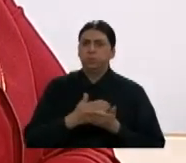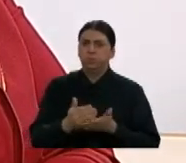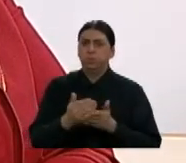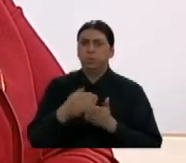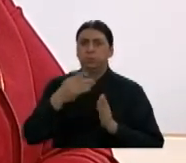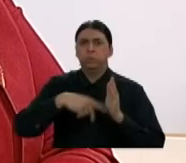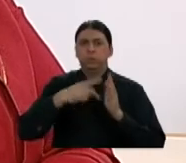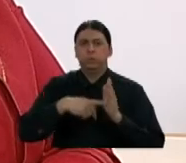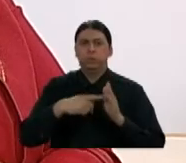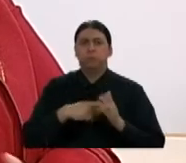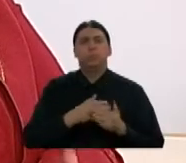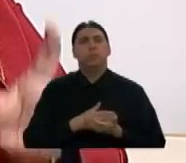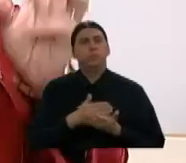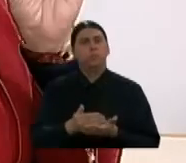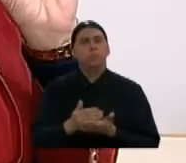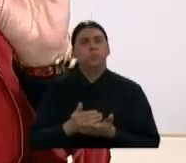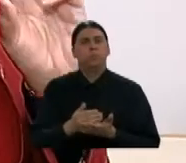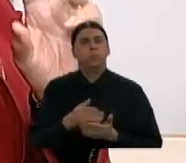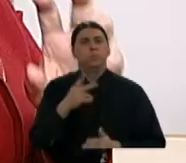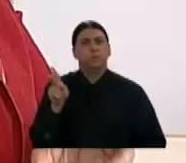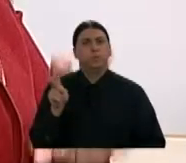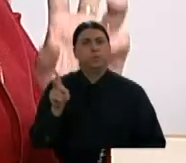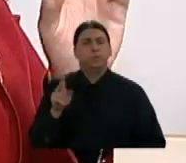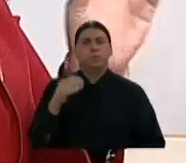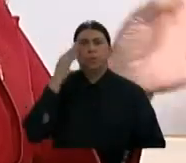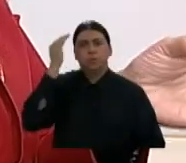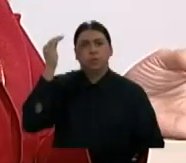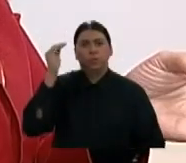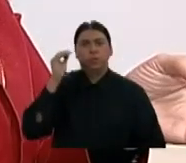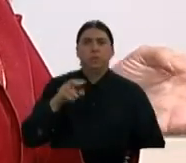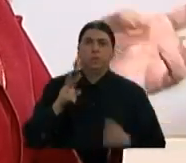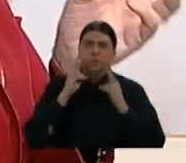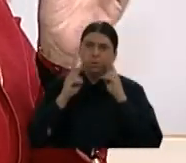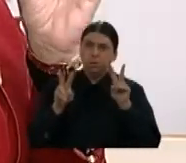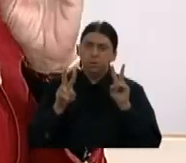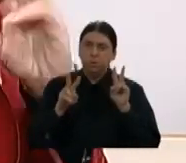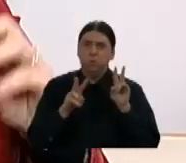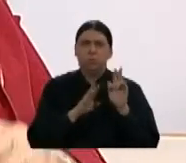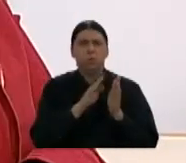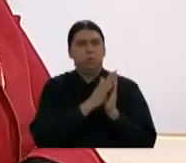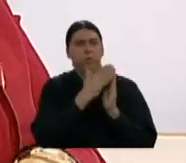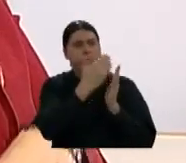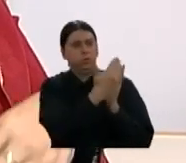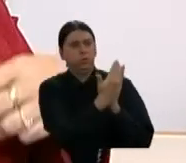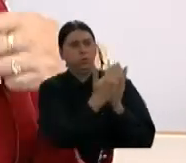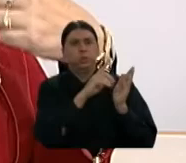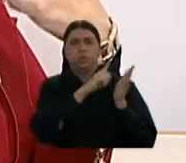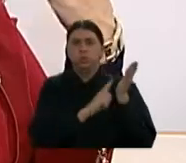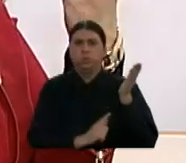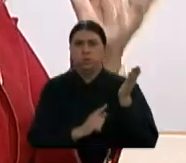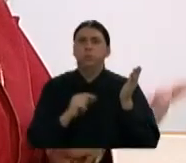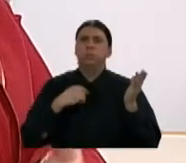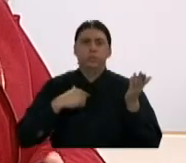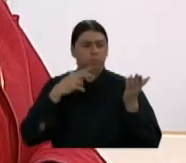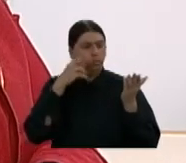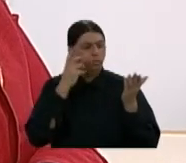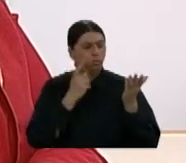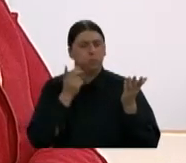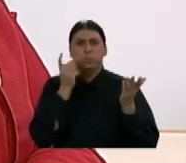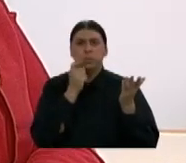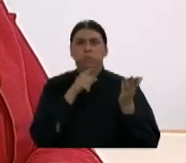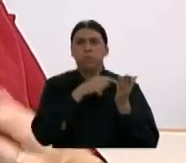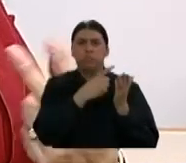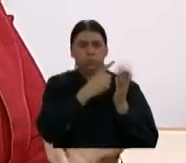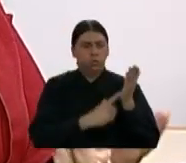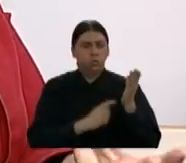a partir da do pretendente olhar a planilha manifestar interesse e ter todo o trabalho da